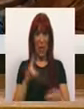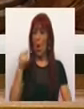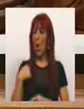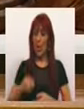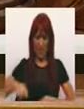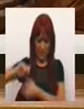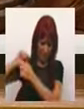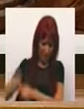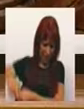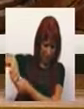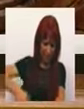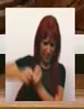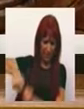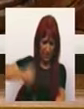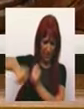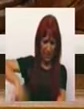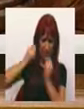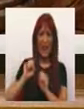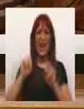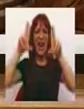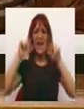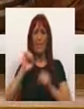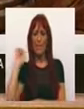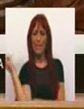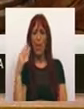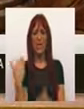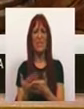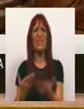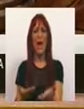pegar na enxada para limpar as florestas